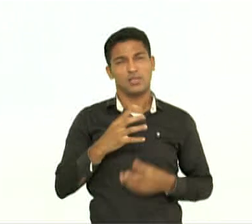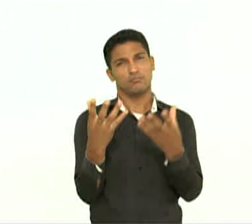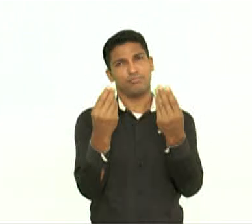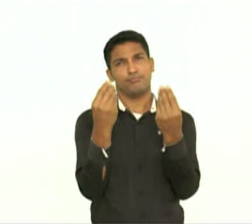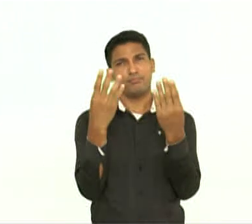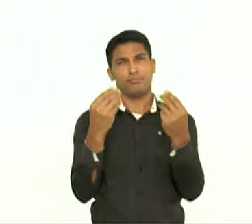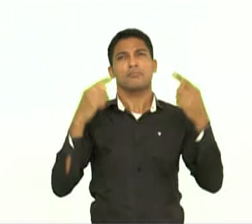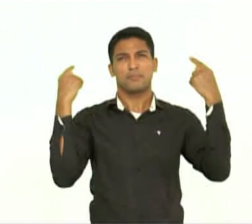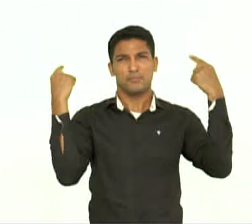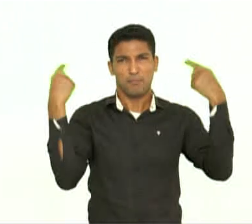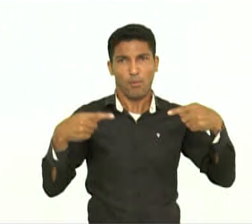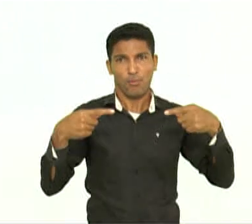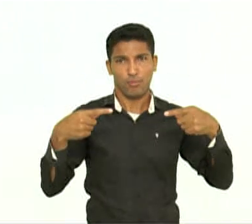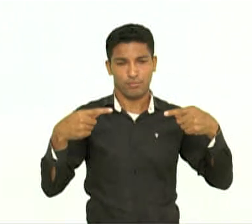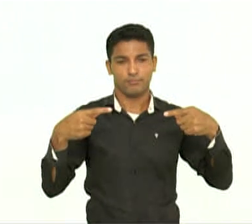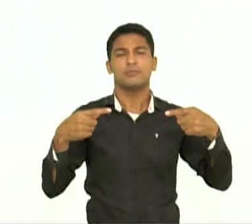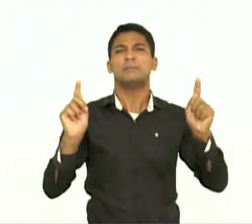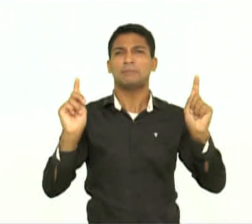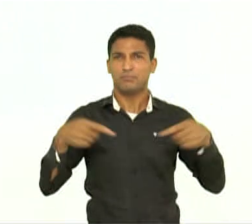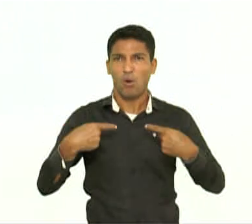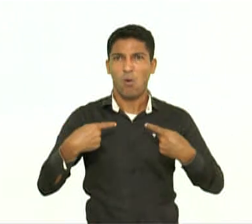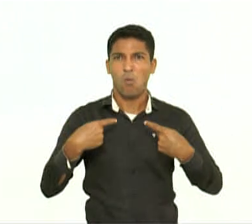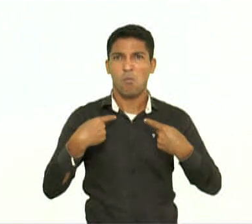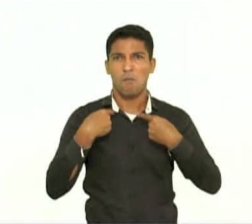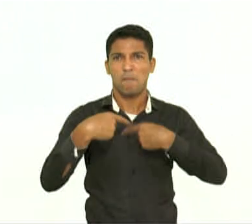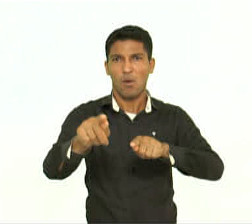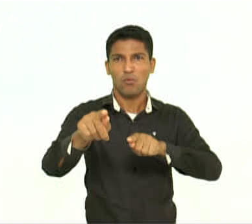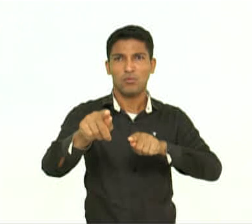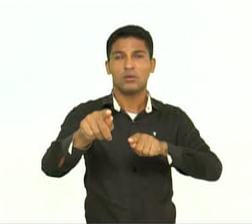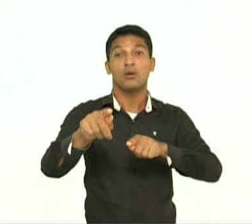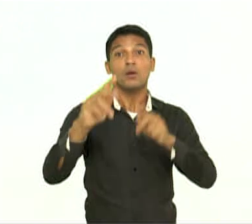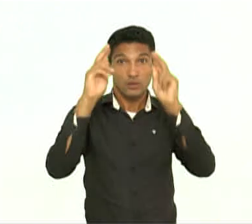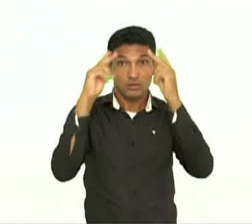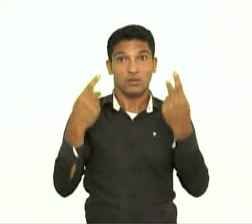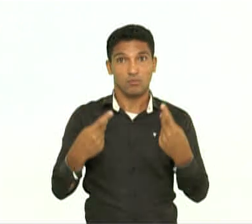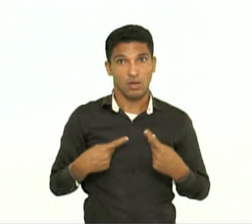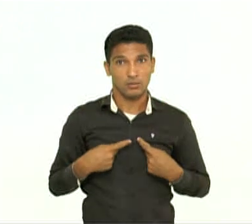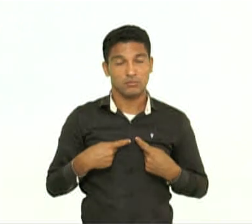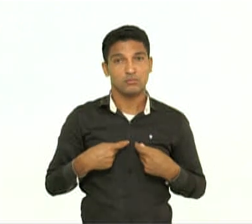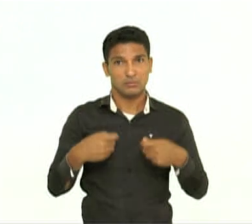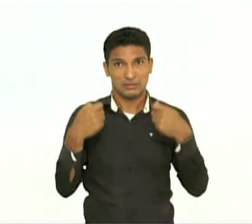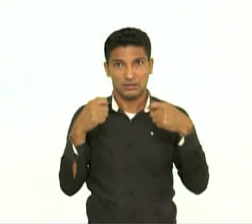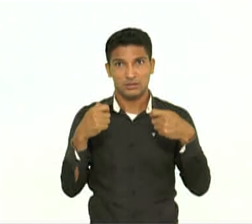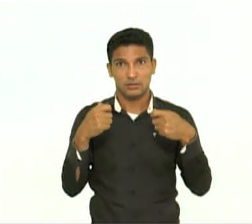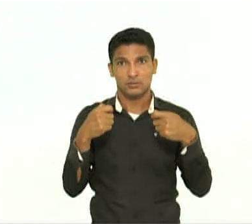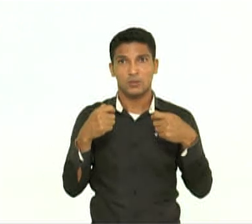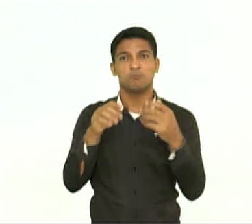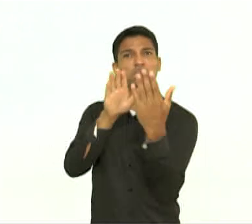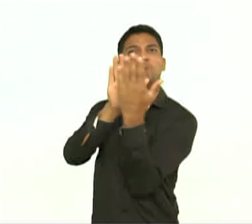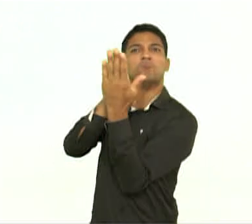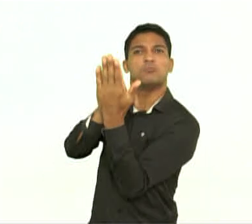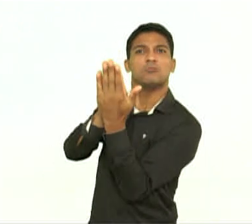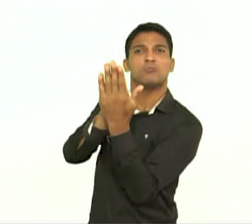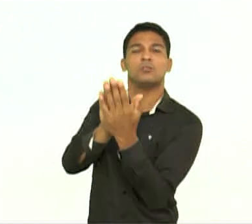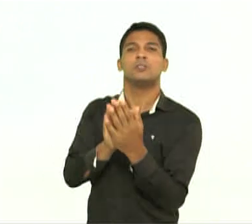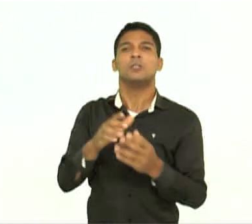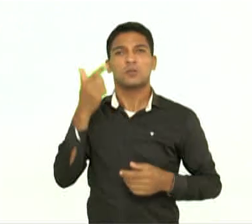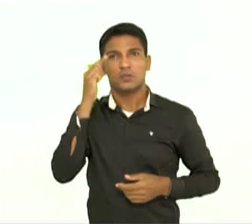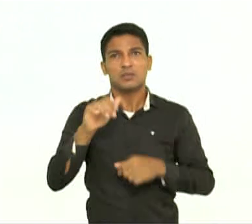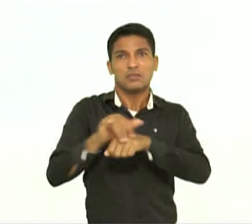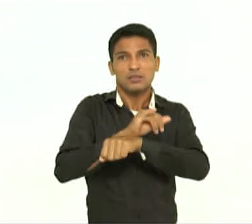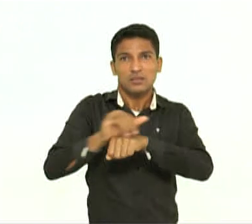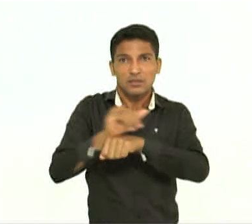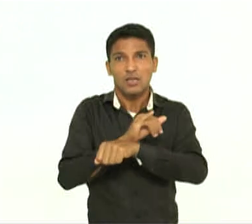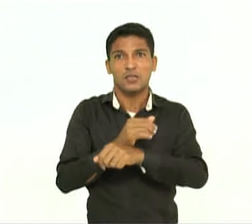desafios para a humanidade encarar, para que a gente possa melhorar a vida humana, melhorar a convivência e melhorar o uso